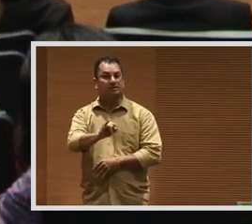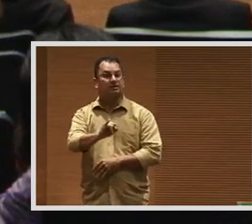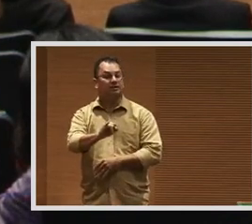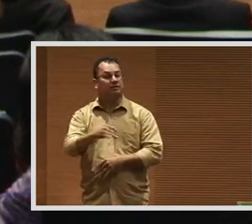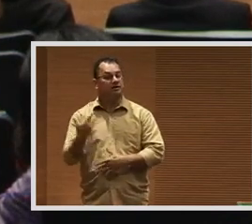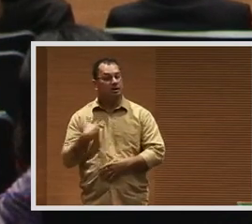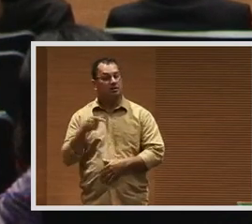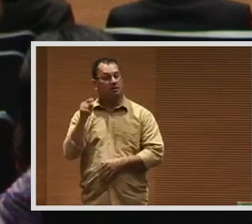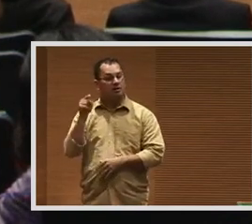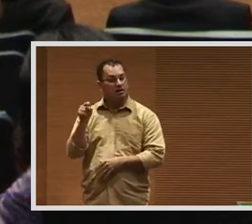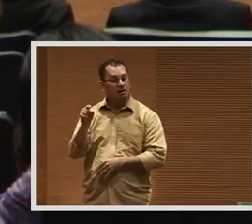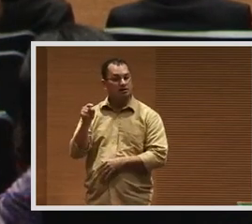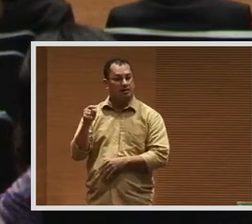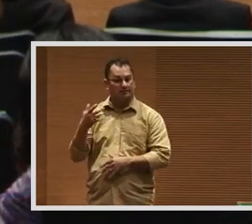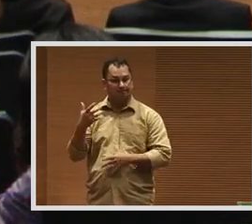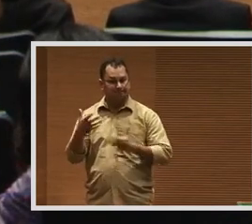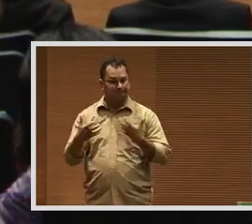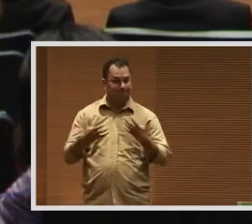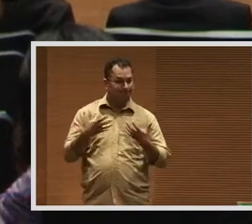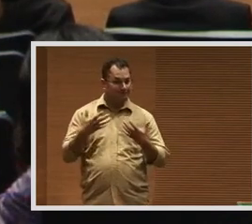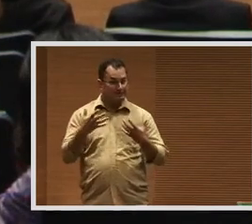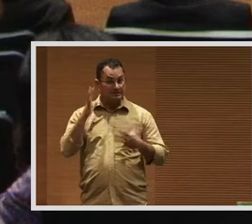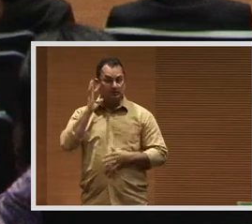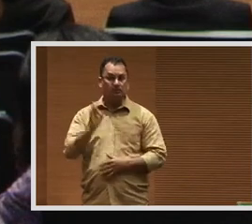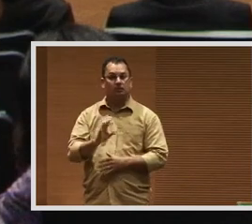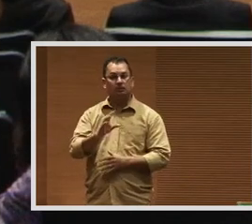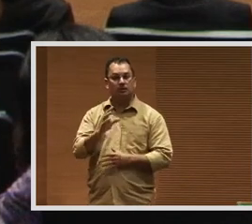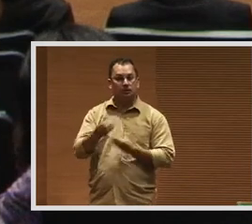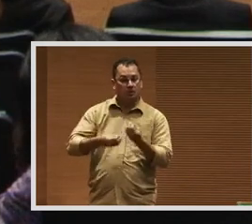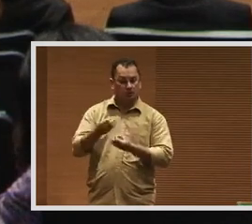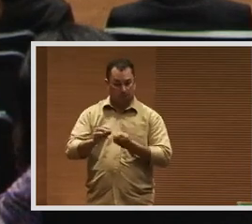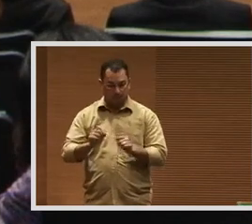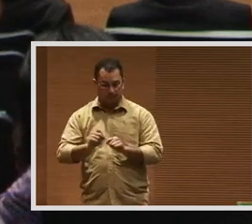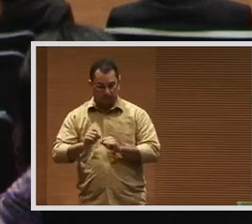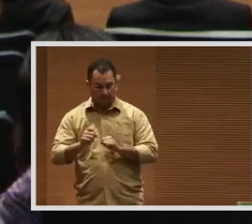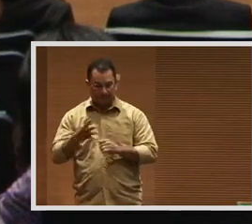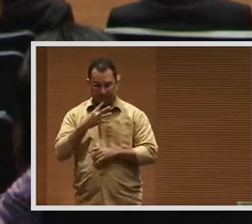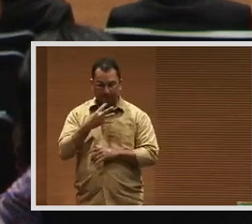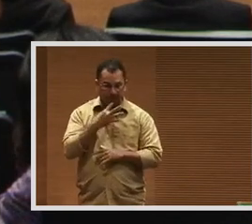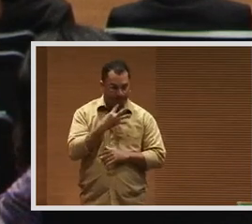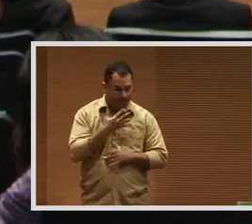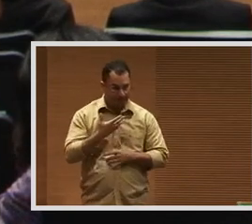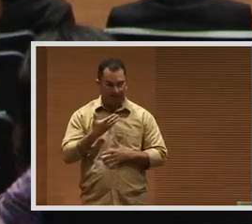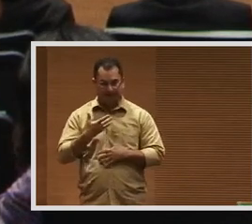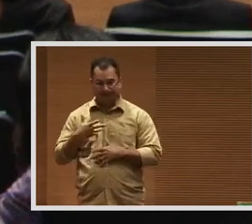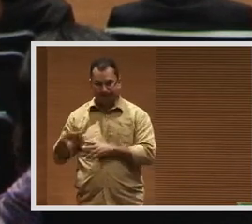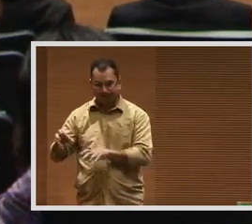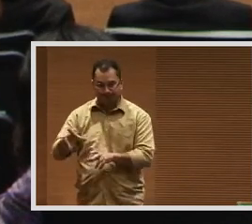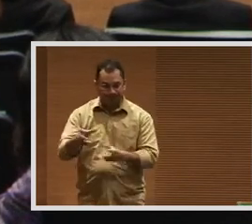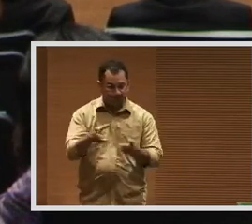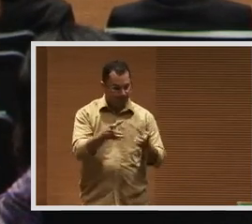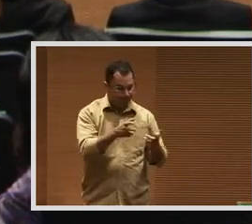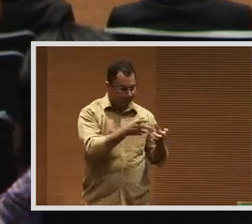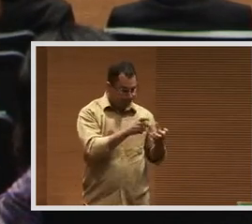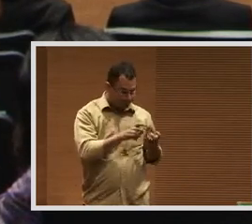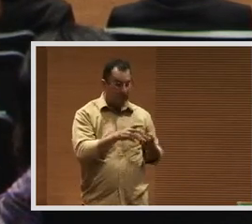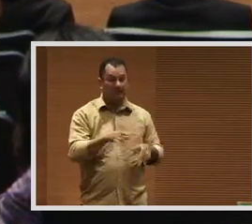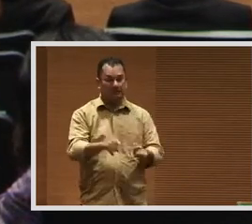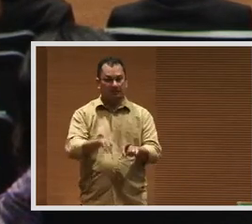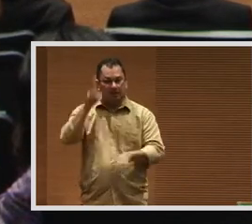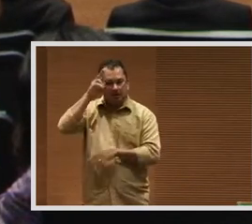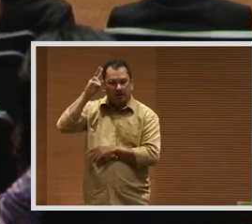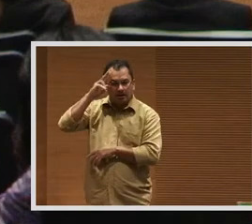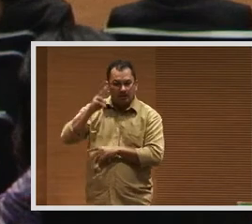que atordoados, né, conhecendo. Né, e eu lembrei também de uma aluna minha da escola